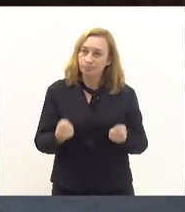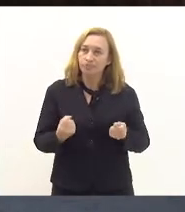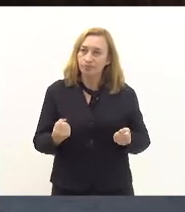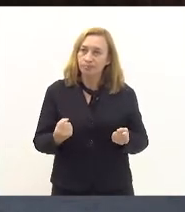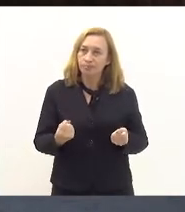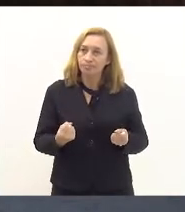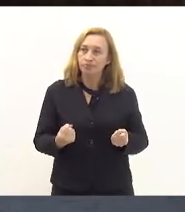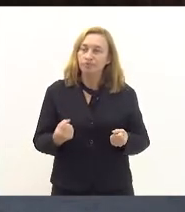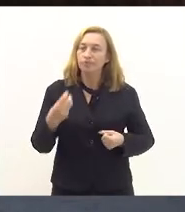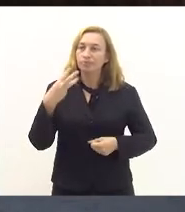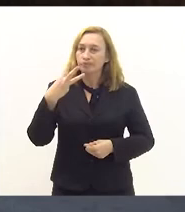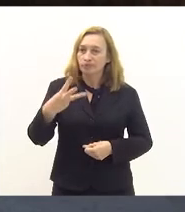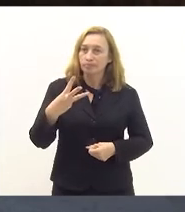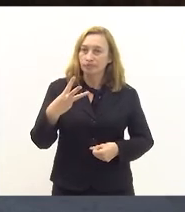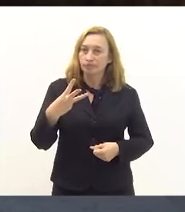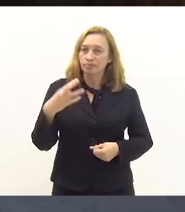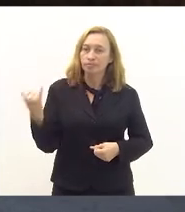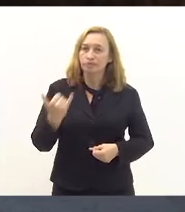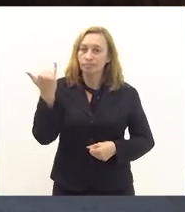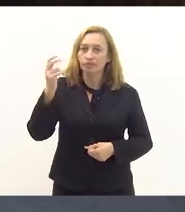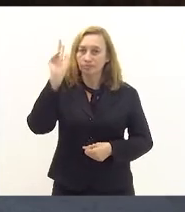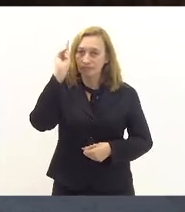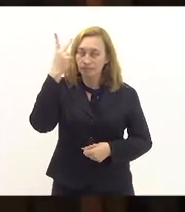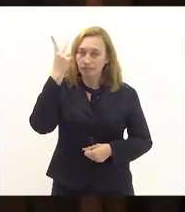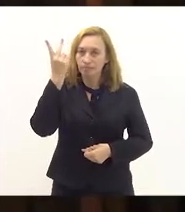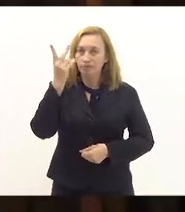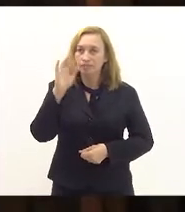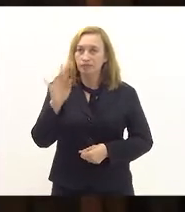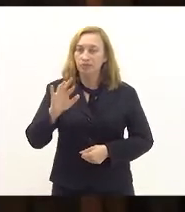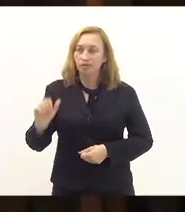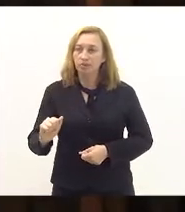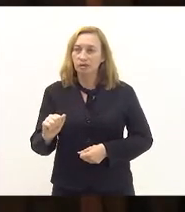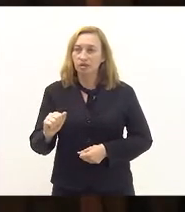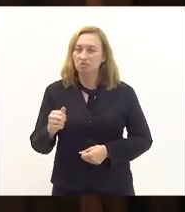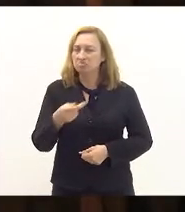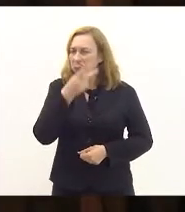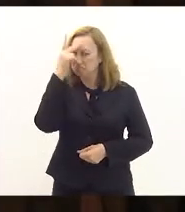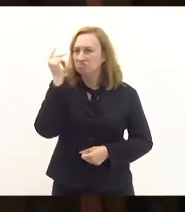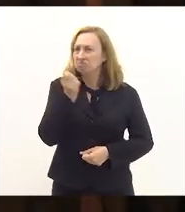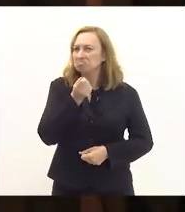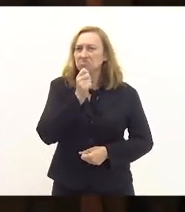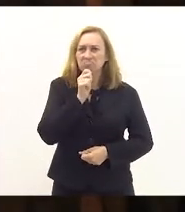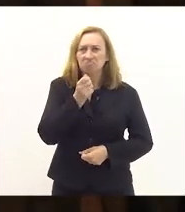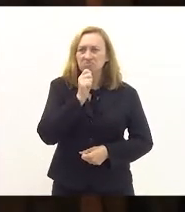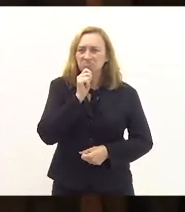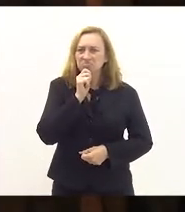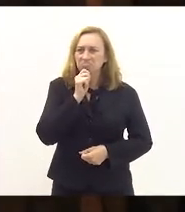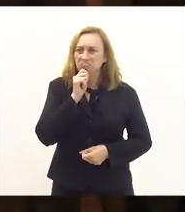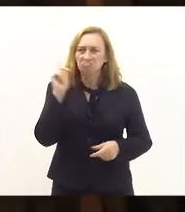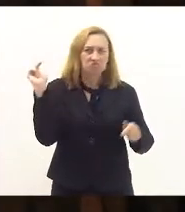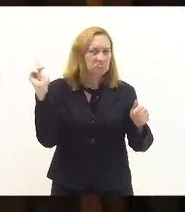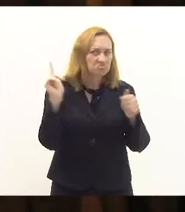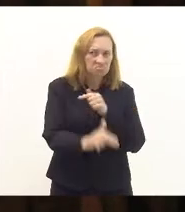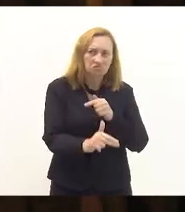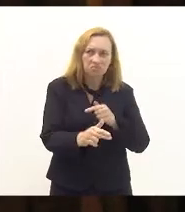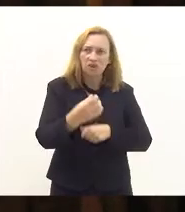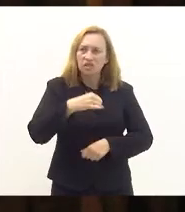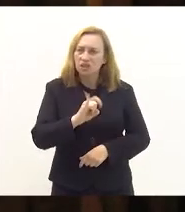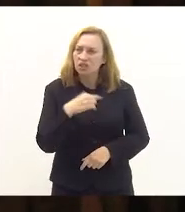esses 3 legados do Brizola, que ninguém será capaz de impedir se